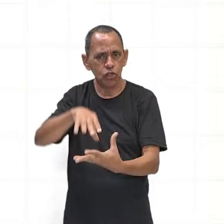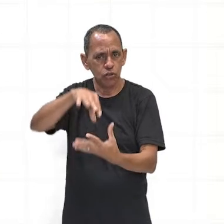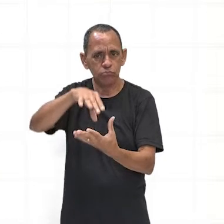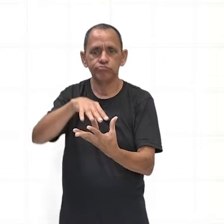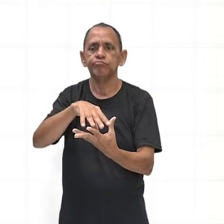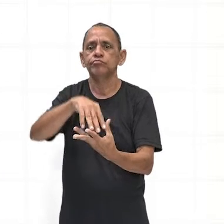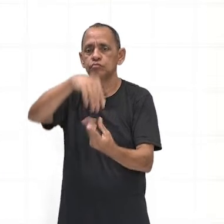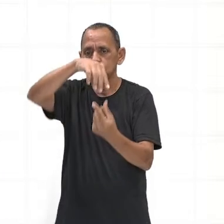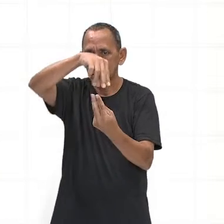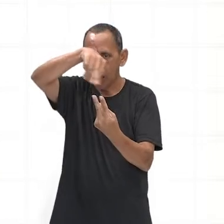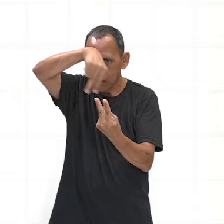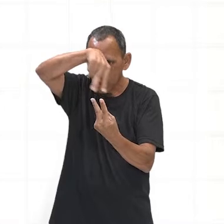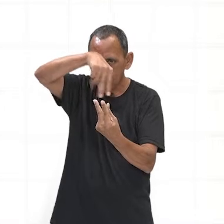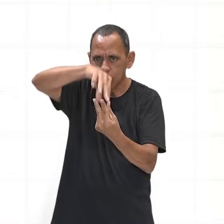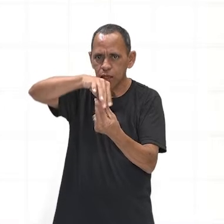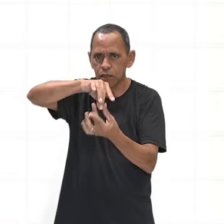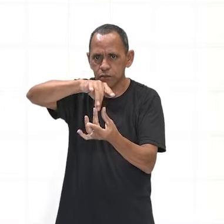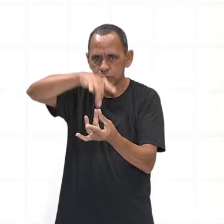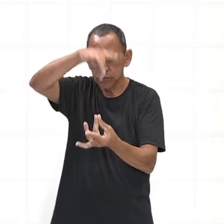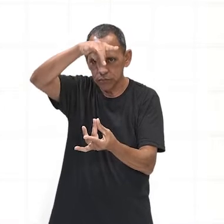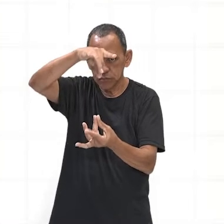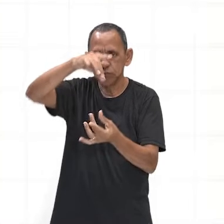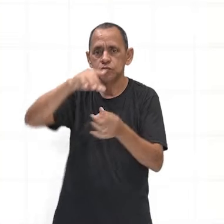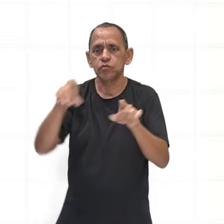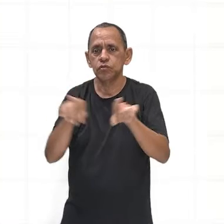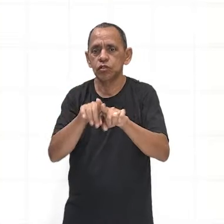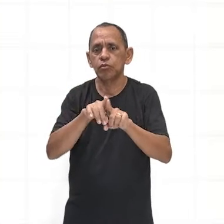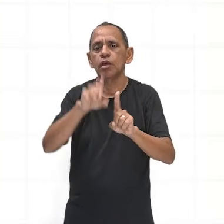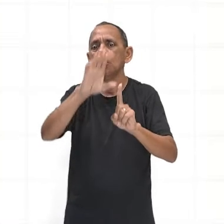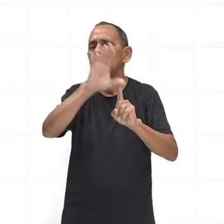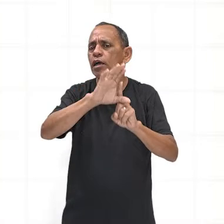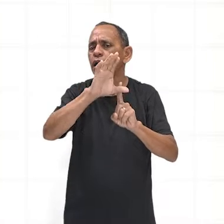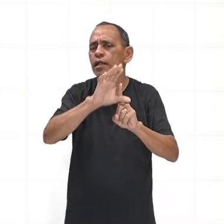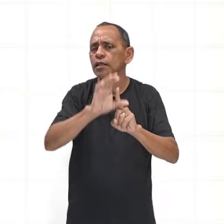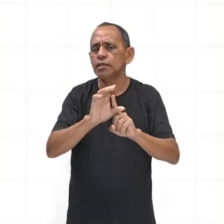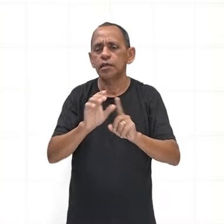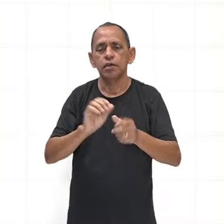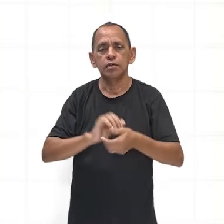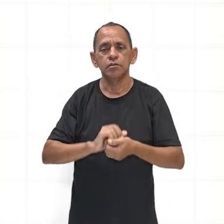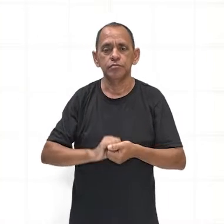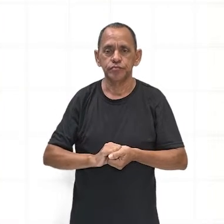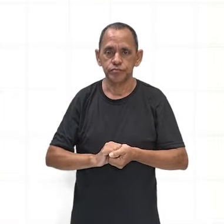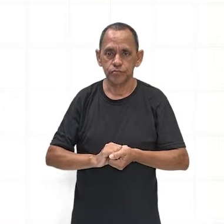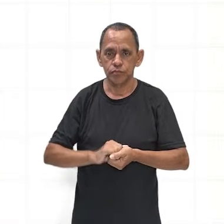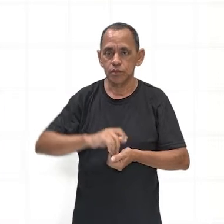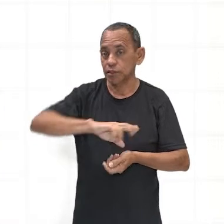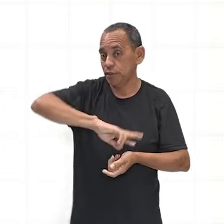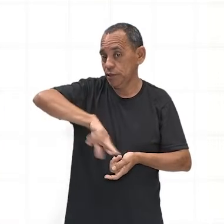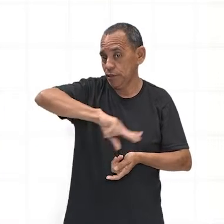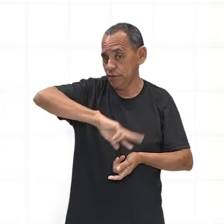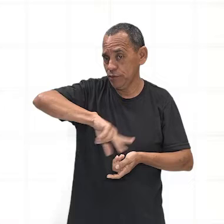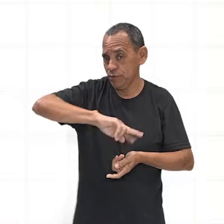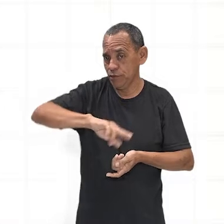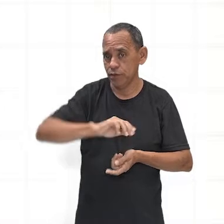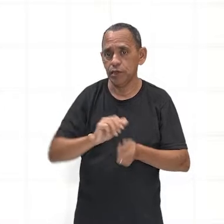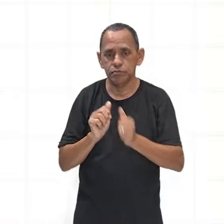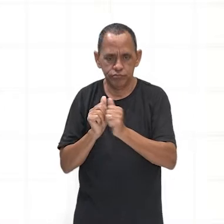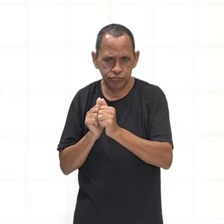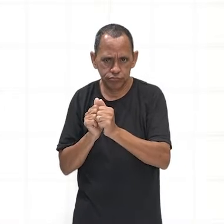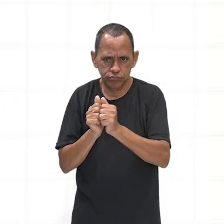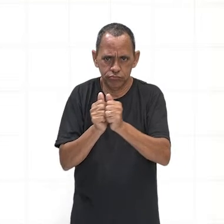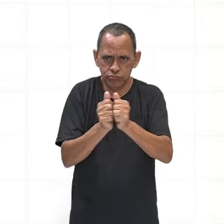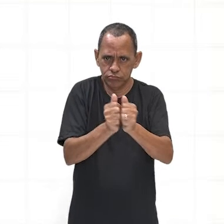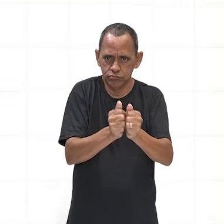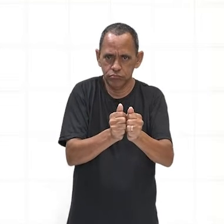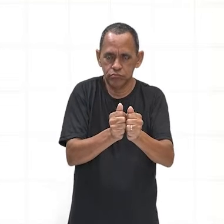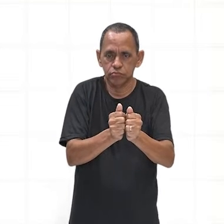cotidiana, tá? Olha só, esses calendários, turminhos, eles não acompanhavam, não apenas